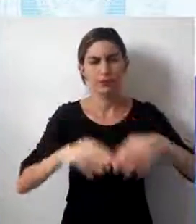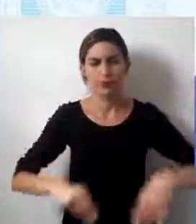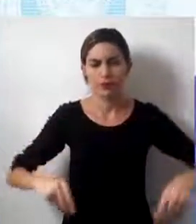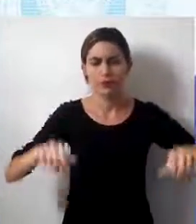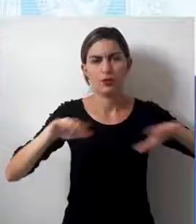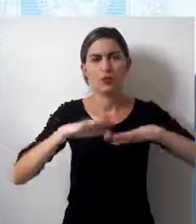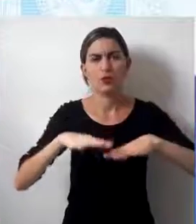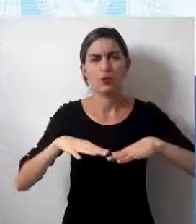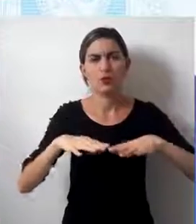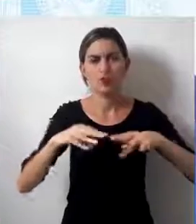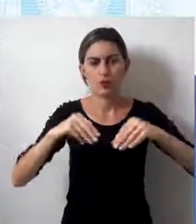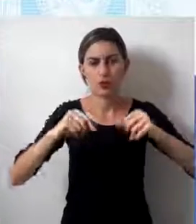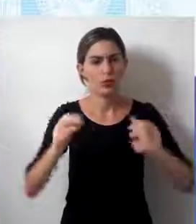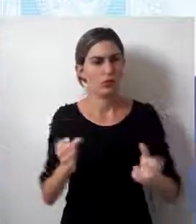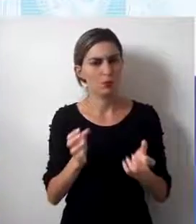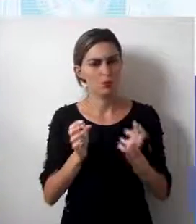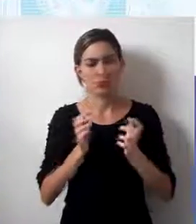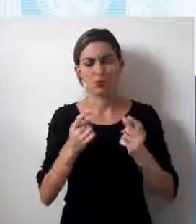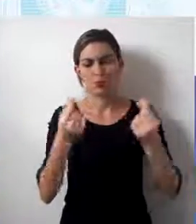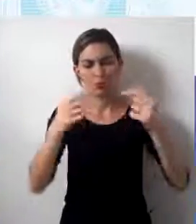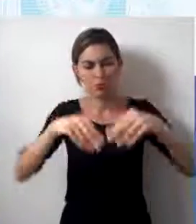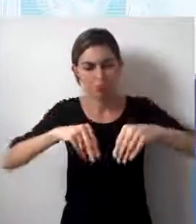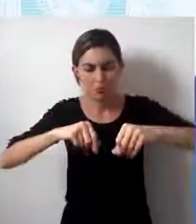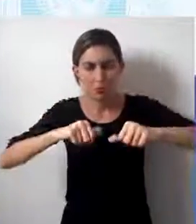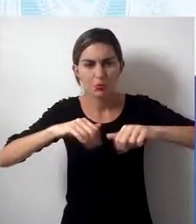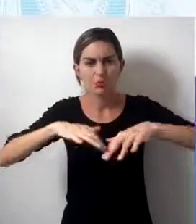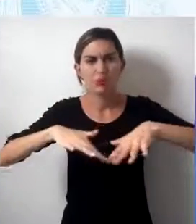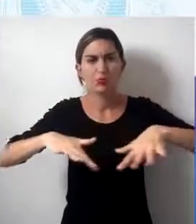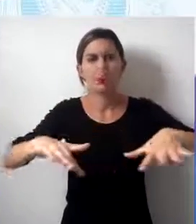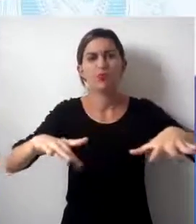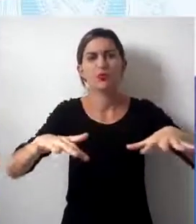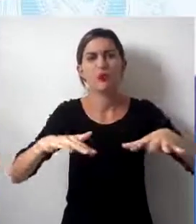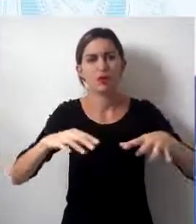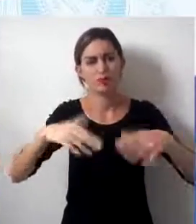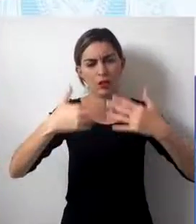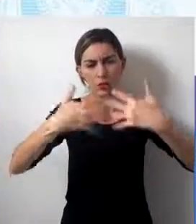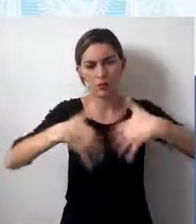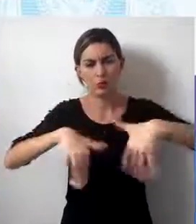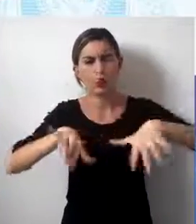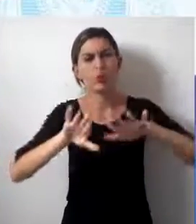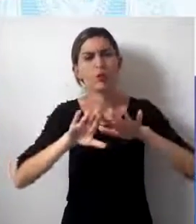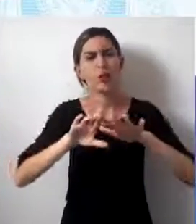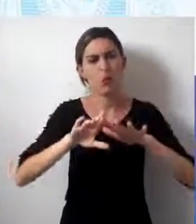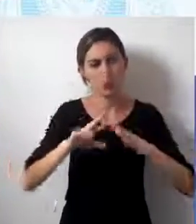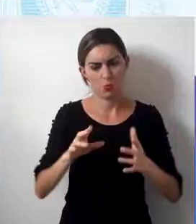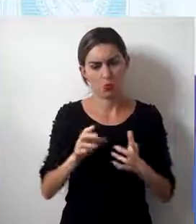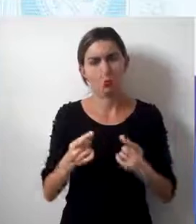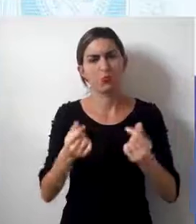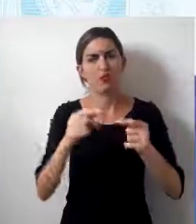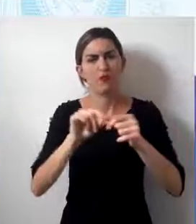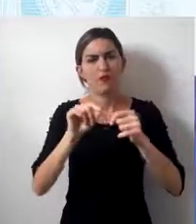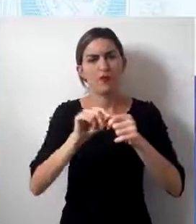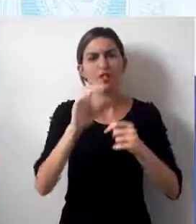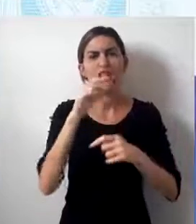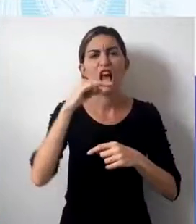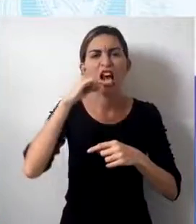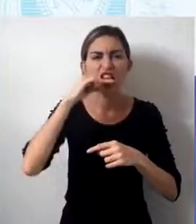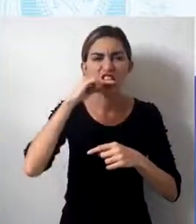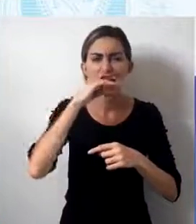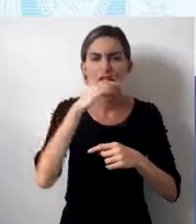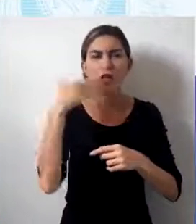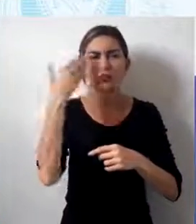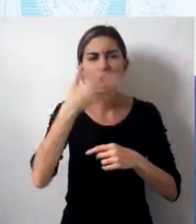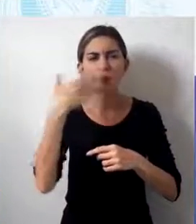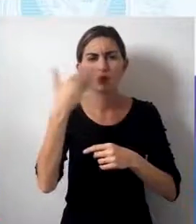do solo de Massapê, um solo rico, né? Um solo natural rico para a produção de